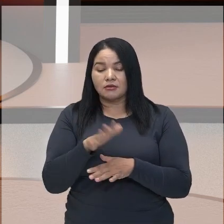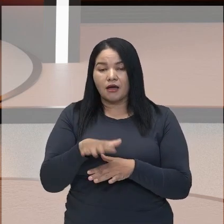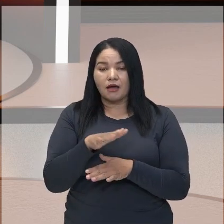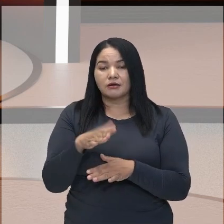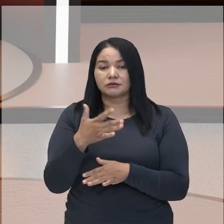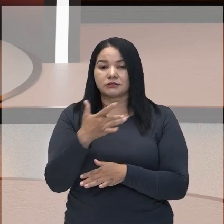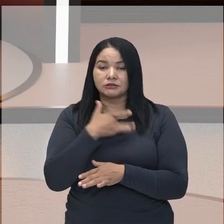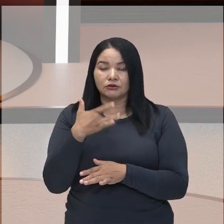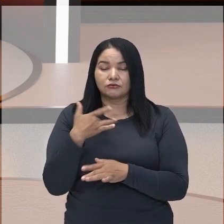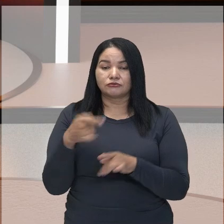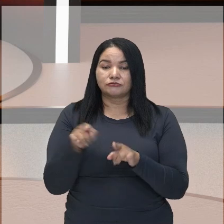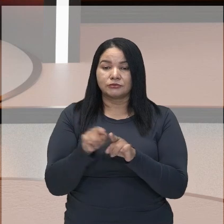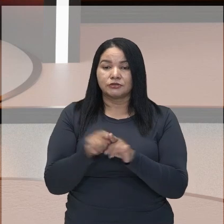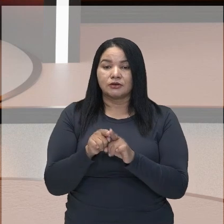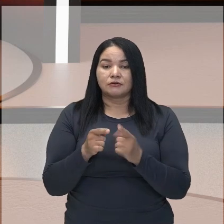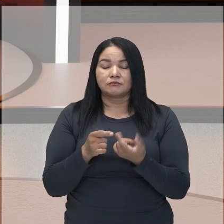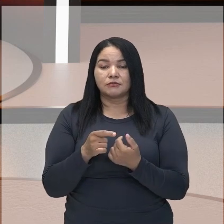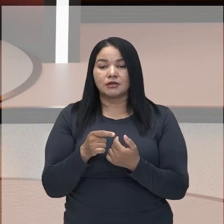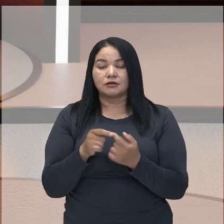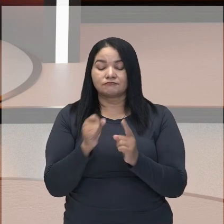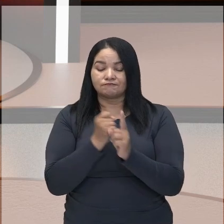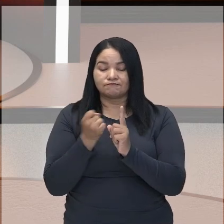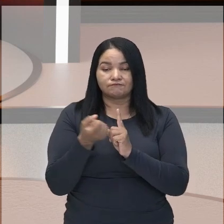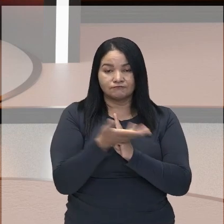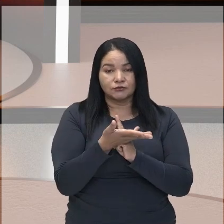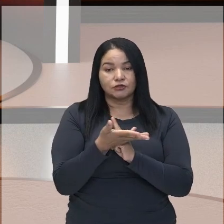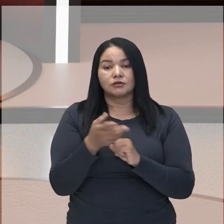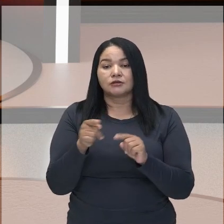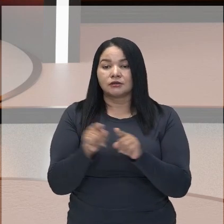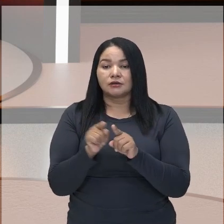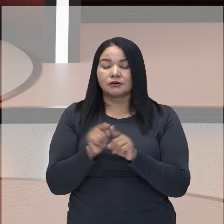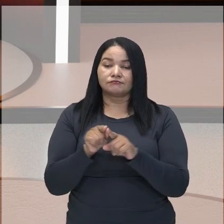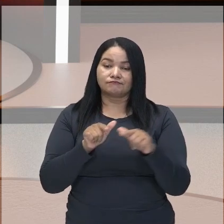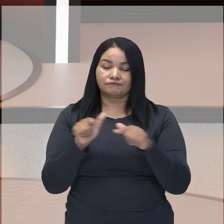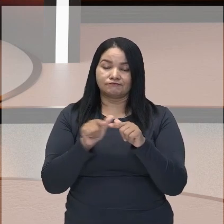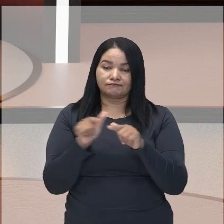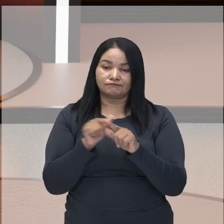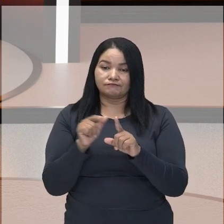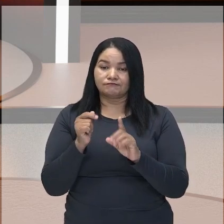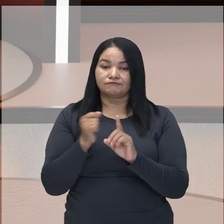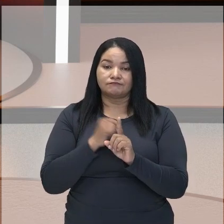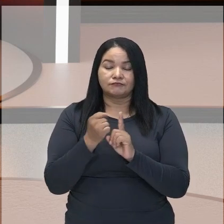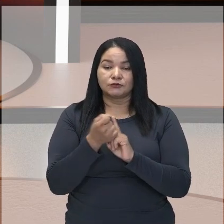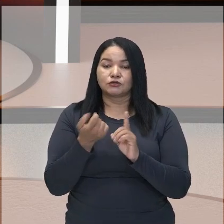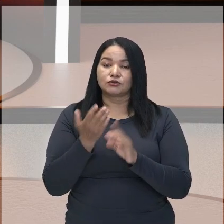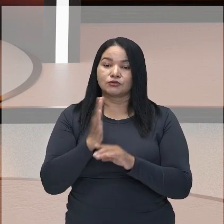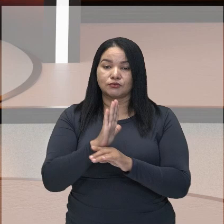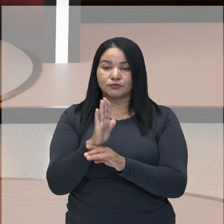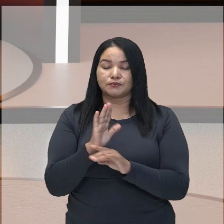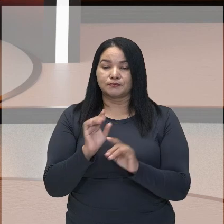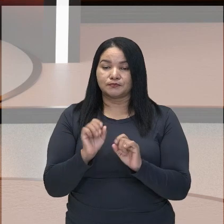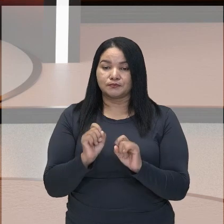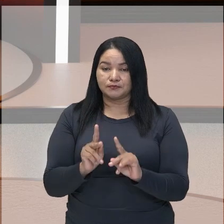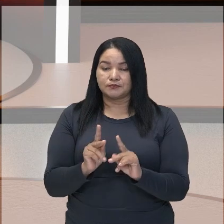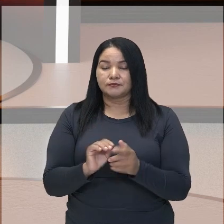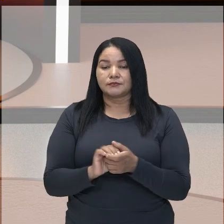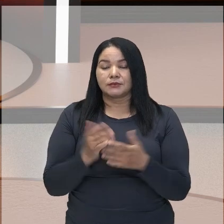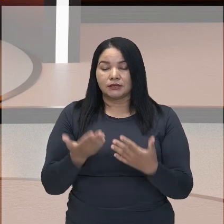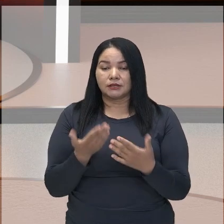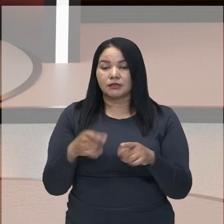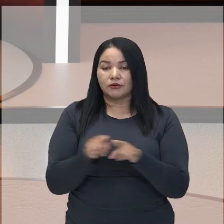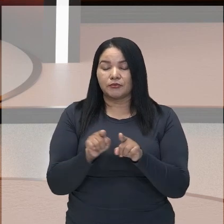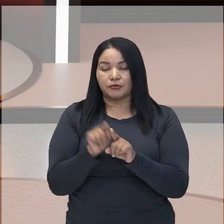da previdência social através desses serviços sociais também, tá? Mas além do envelhecimento